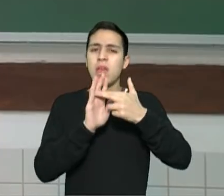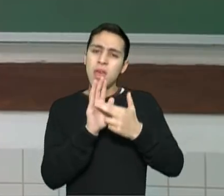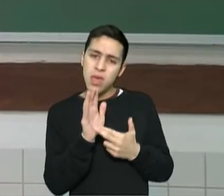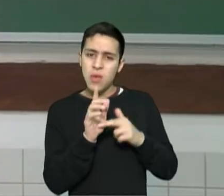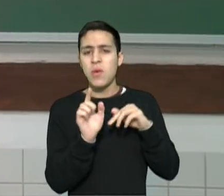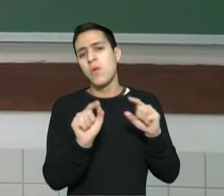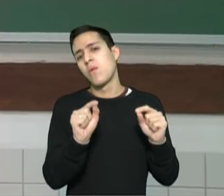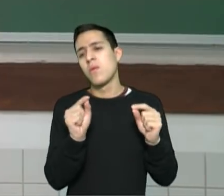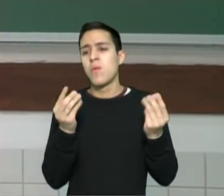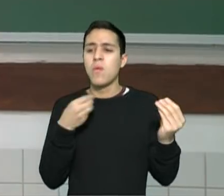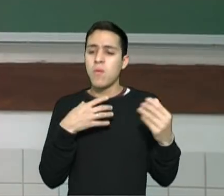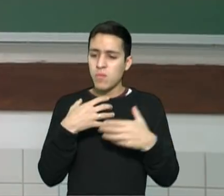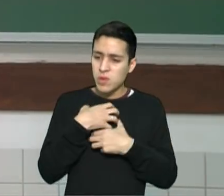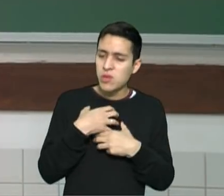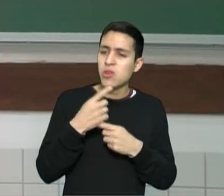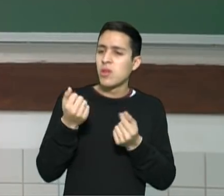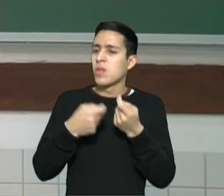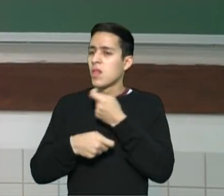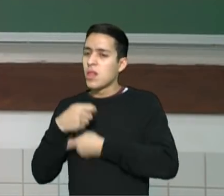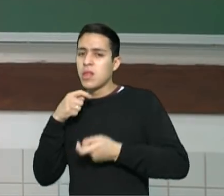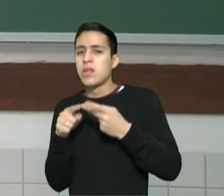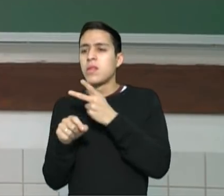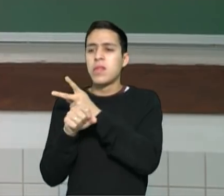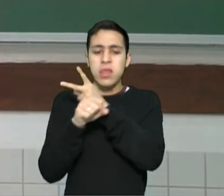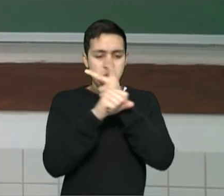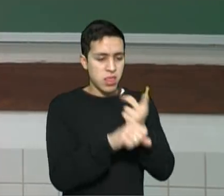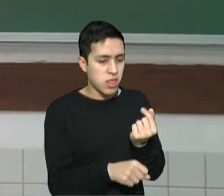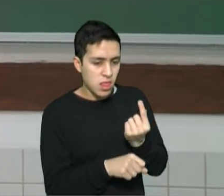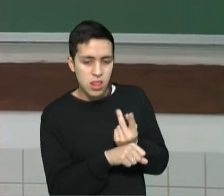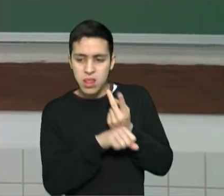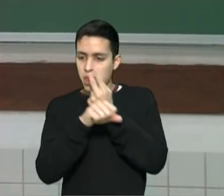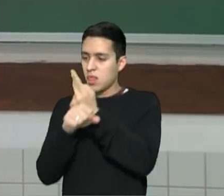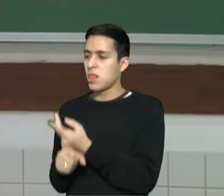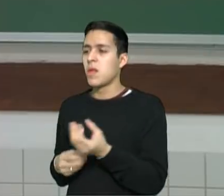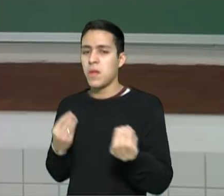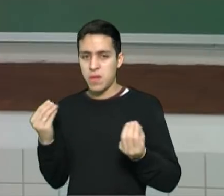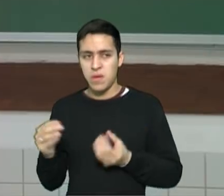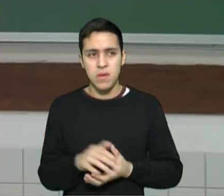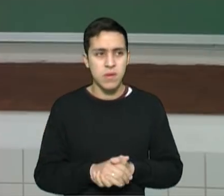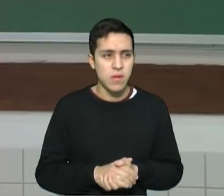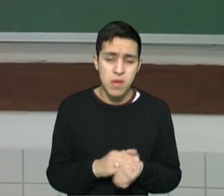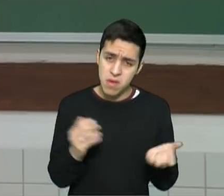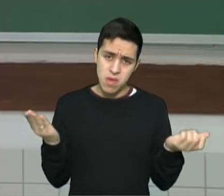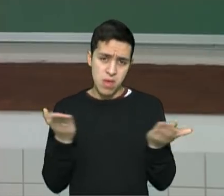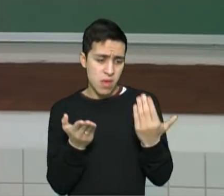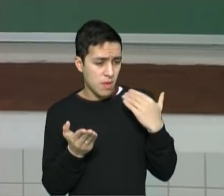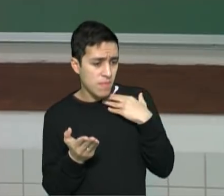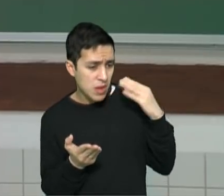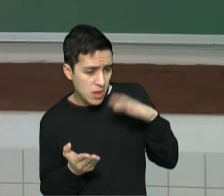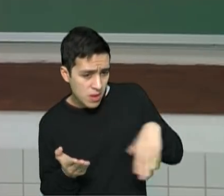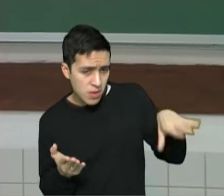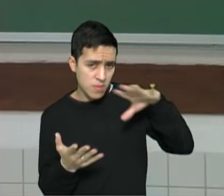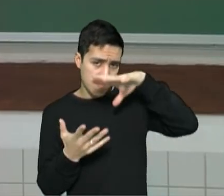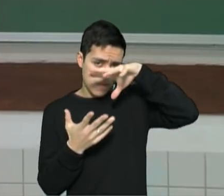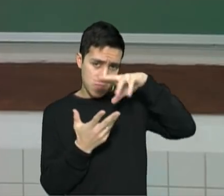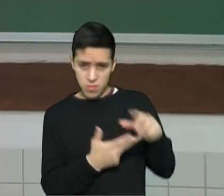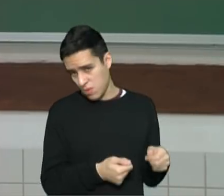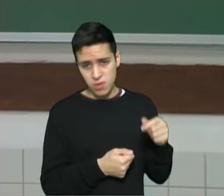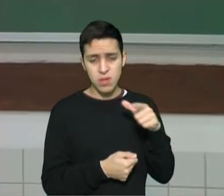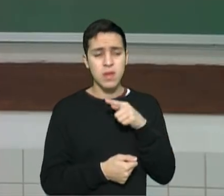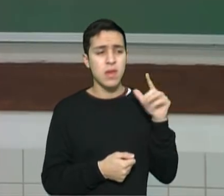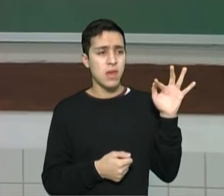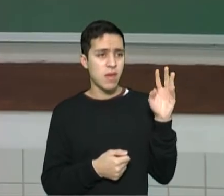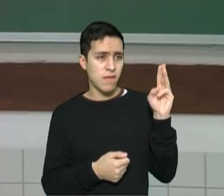para comercialização e empréstimos de bancos mundiais. Como agora tem o Banco Mundial, vai termos o